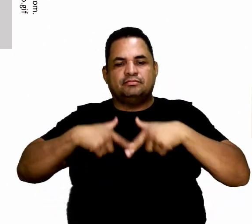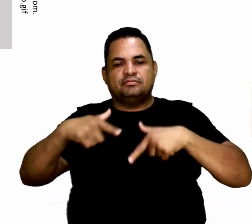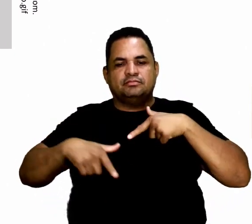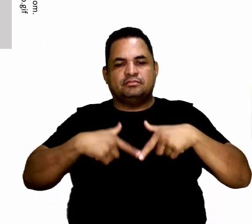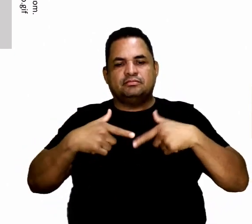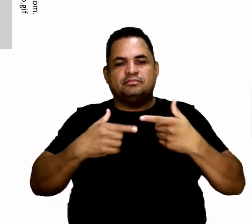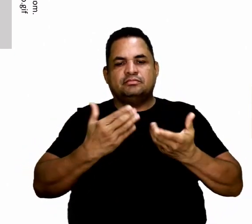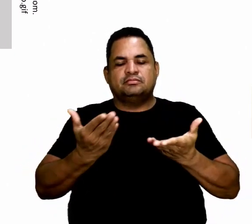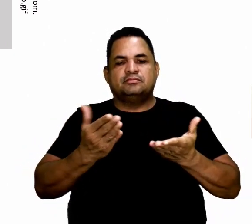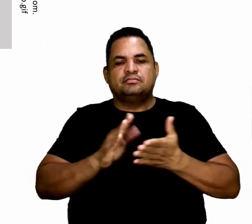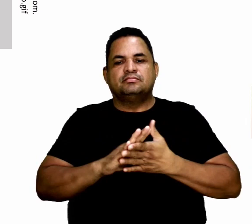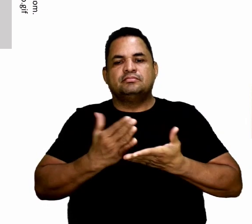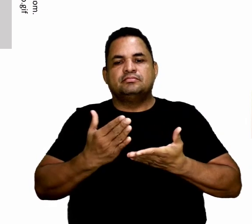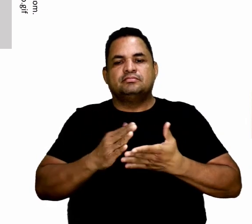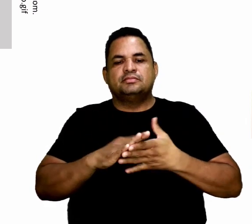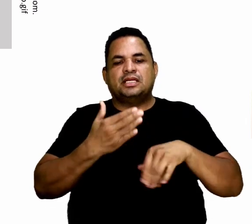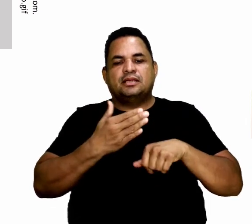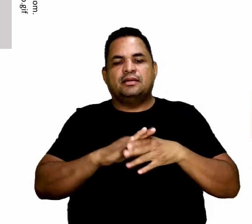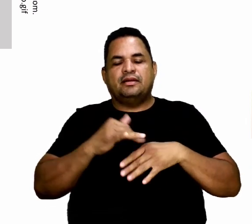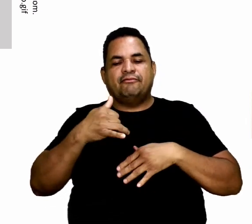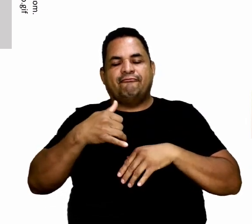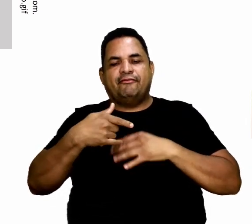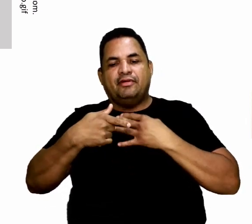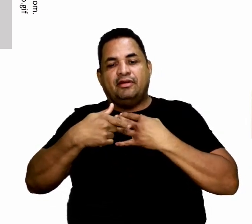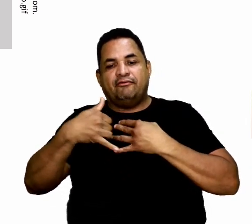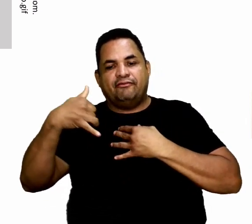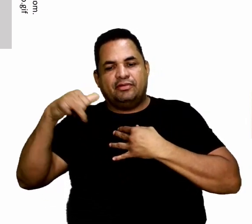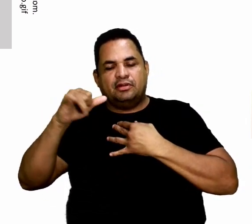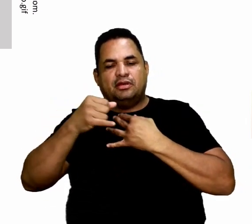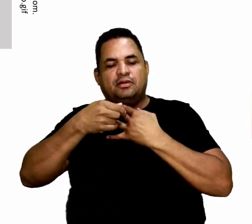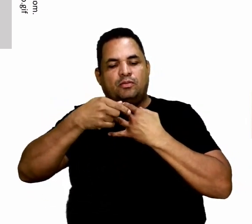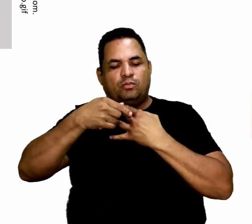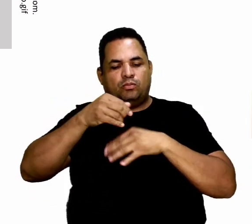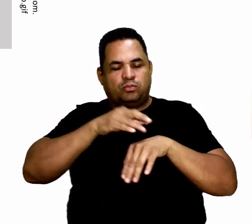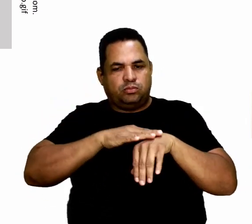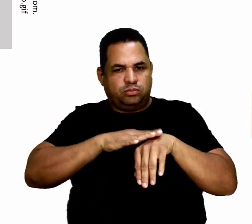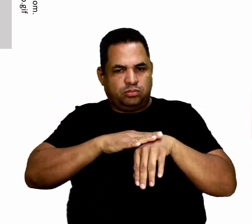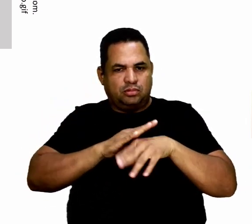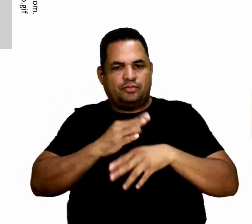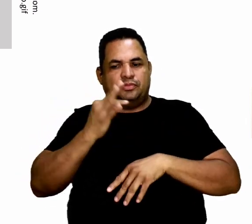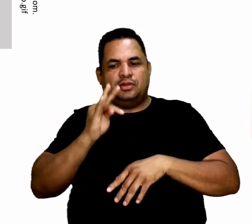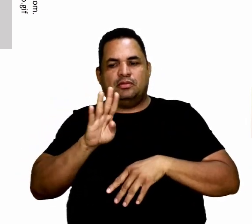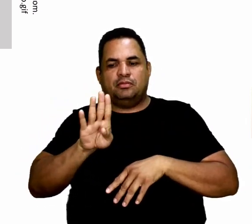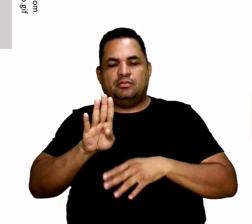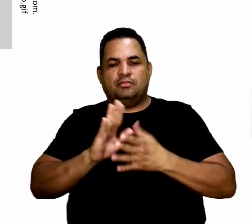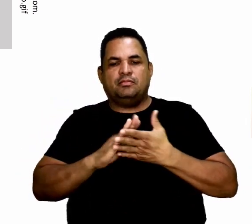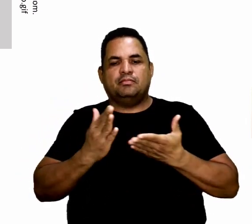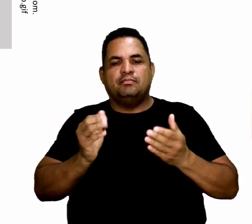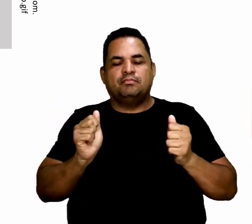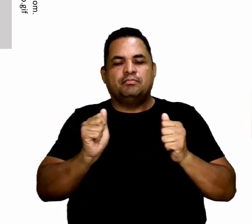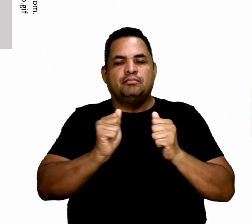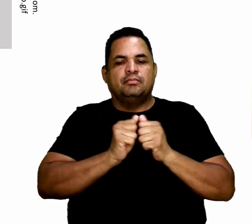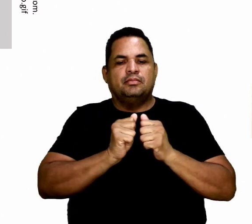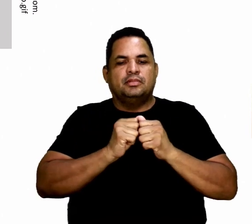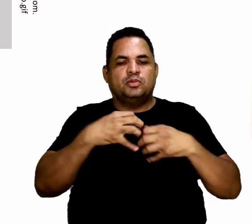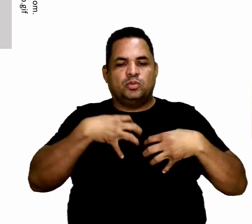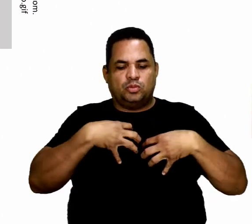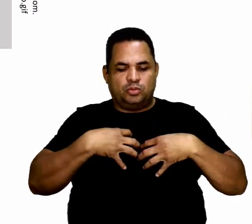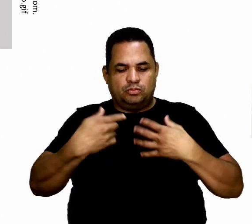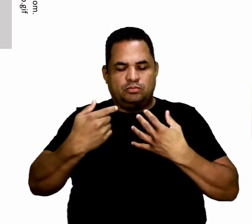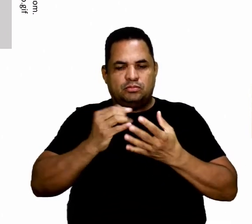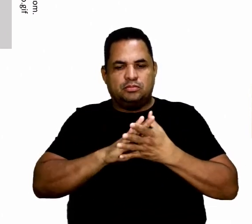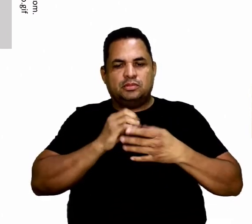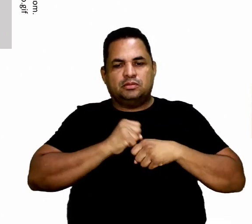micro-organismos patogênicos que fazem com que os linfócitos T ou B próximos ao local de invasão se